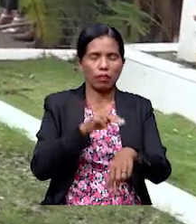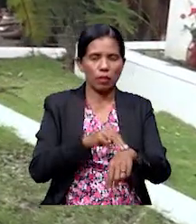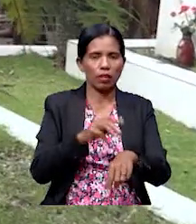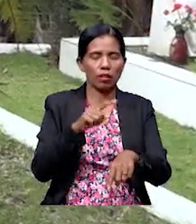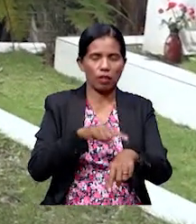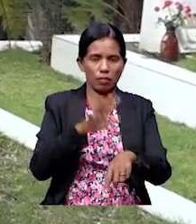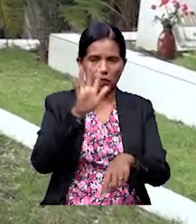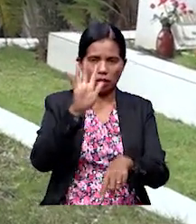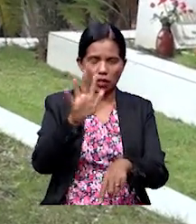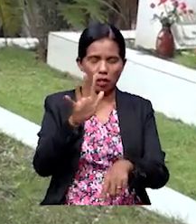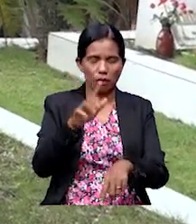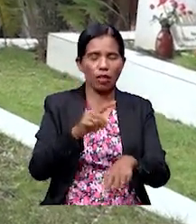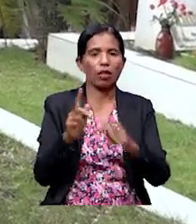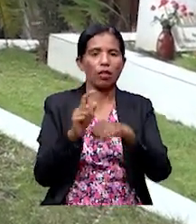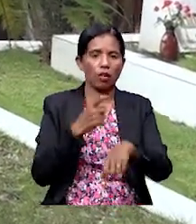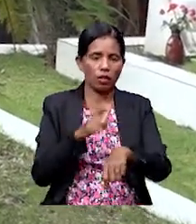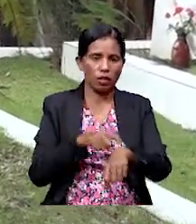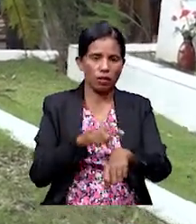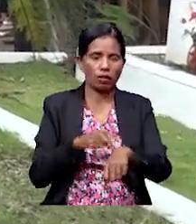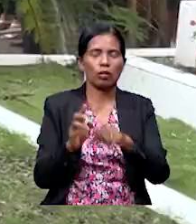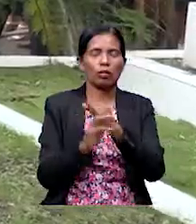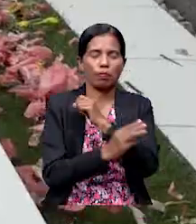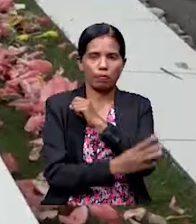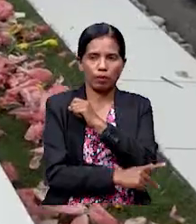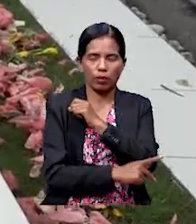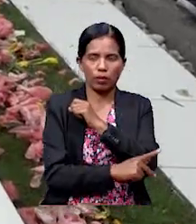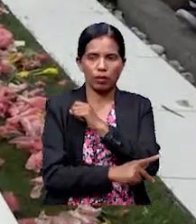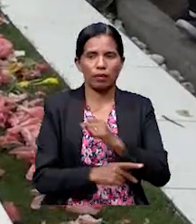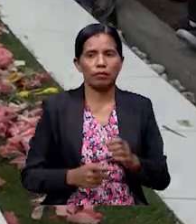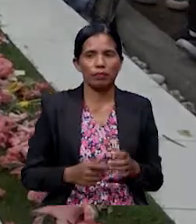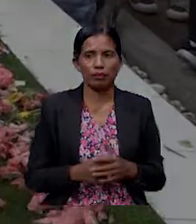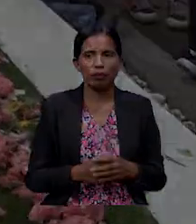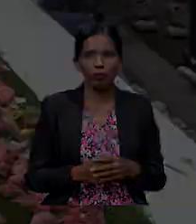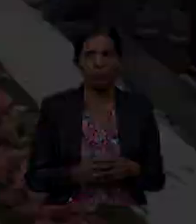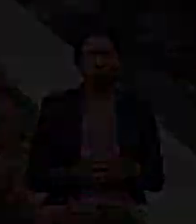lima lorocraic oras Portugal. Leopoldina de Carvalho, Elio Gaio, GMN.